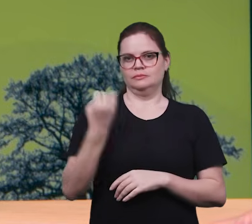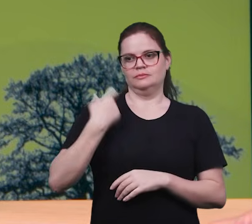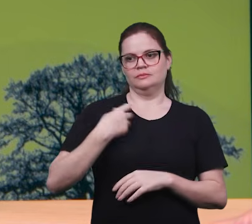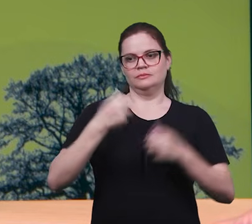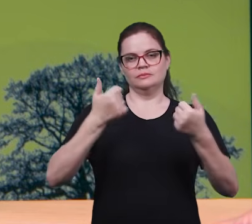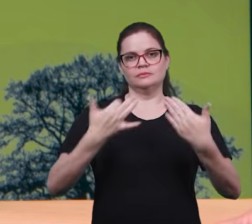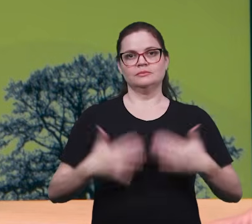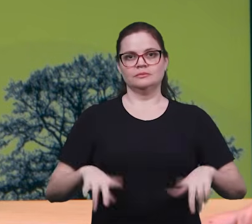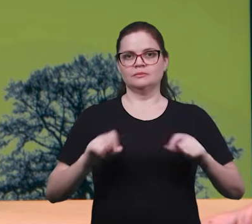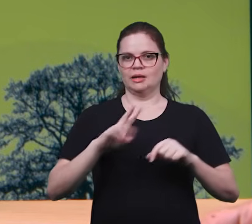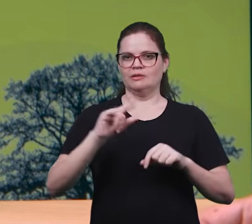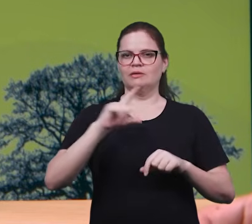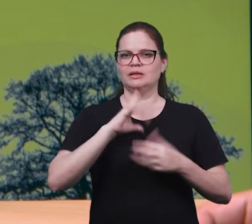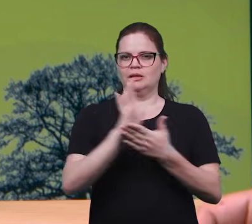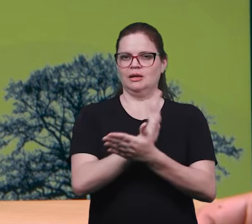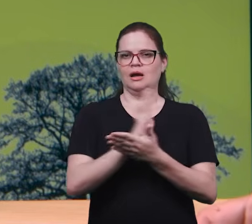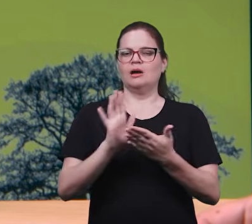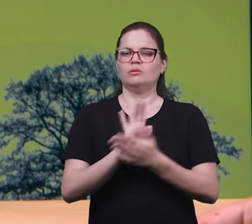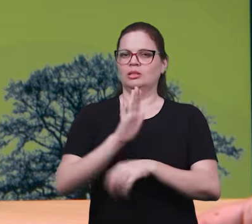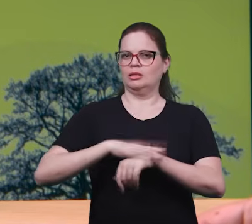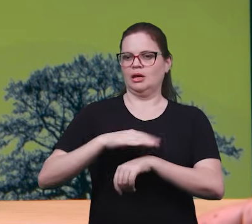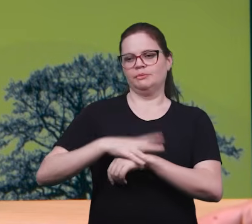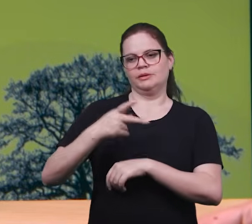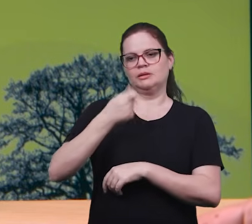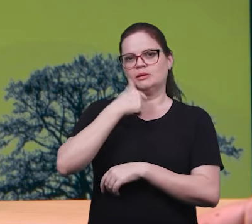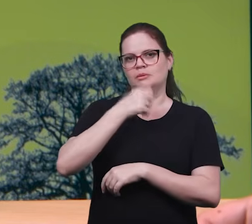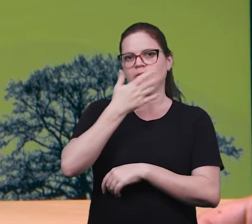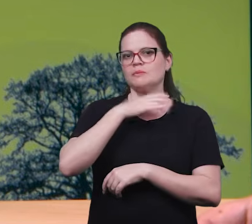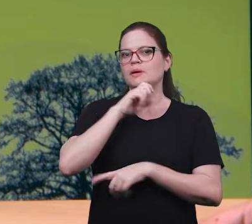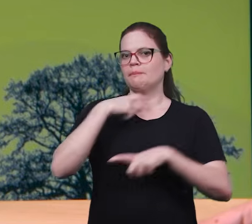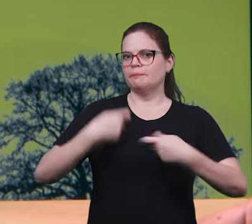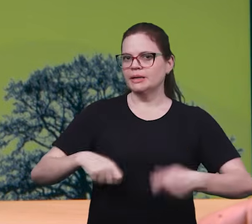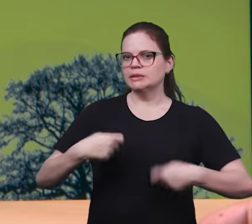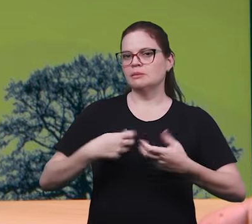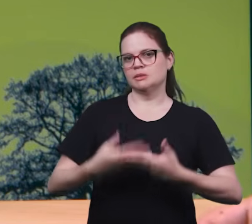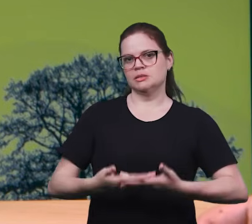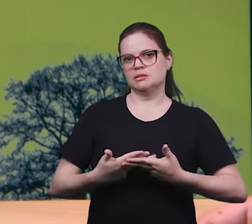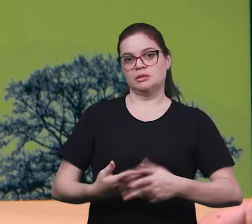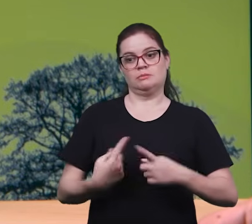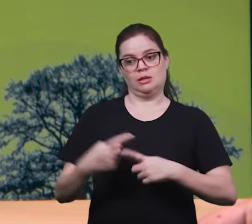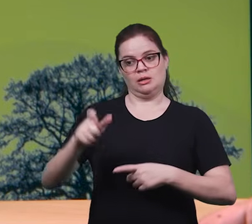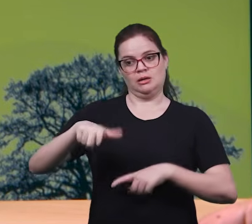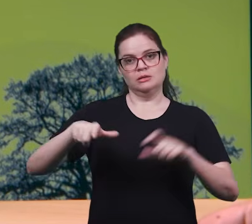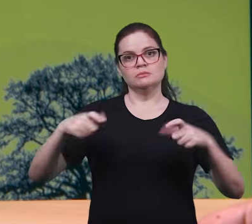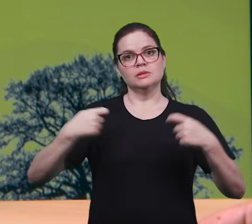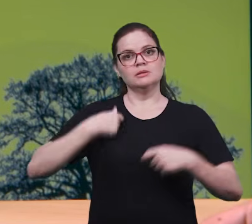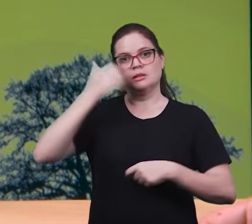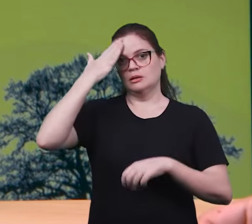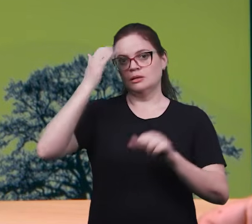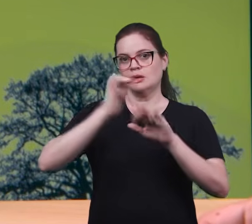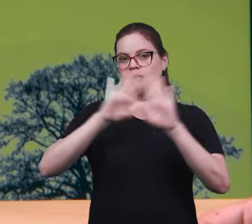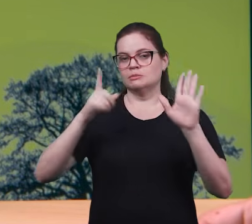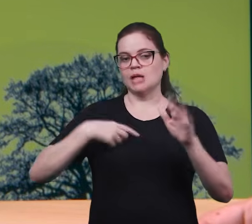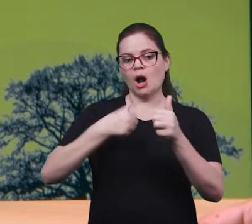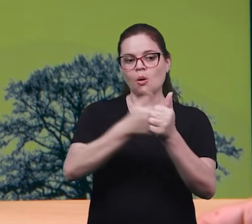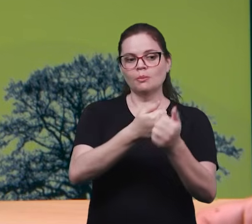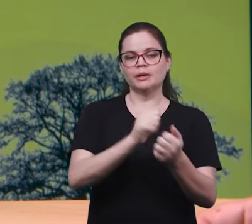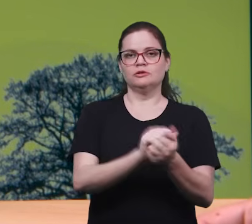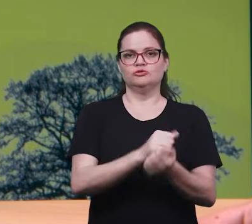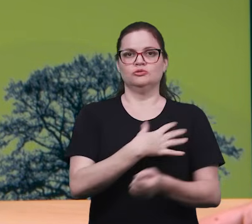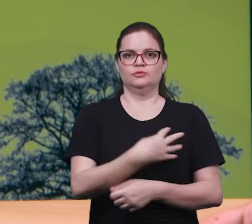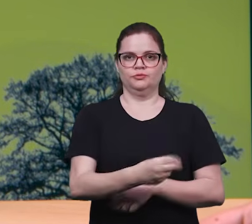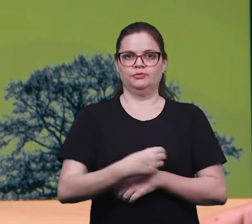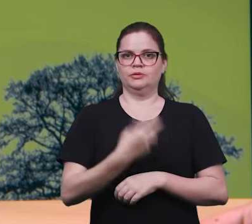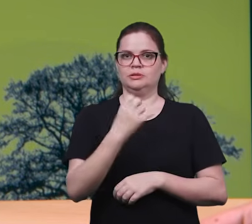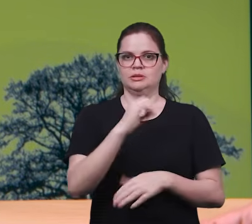e demanda um certo tempo dos pais. É importante que eles tenham esse entendimento de que é preciso acompanhar, seja